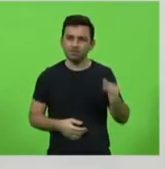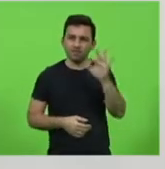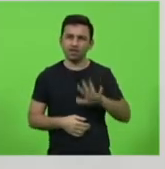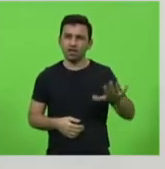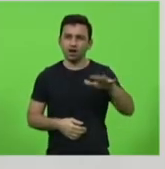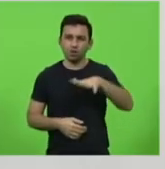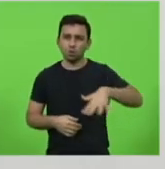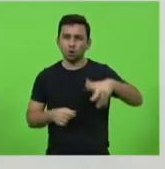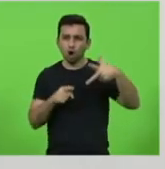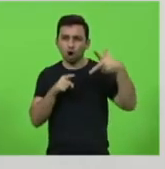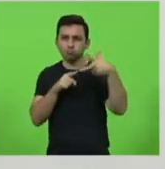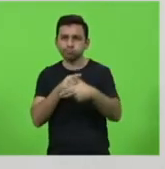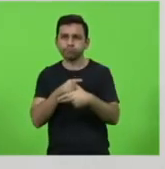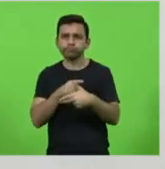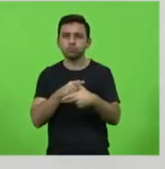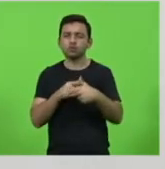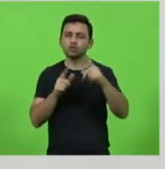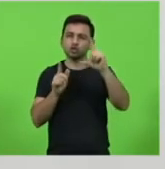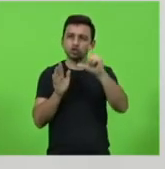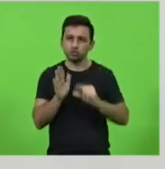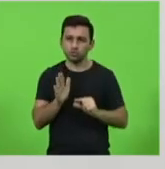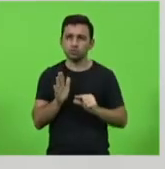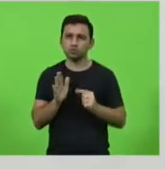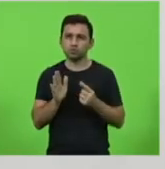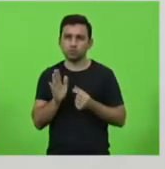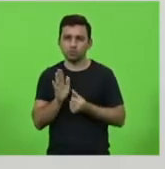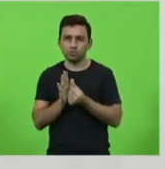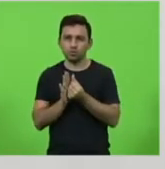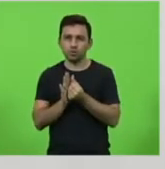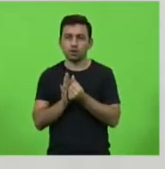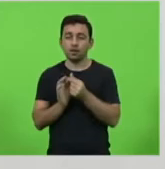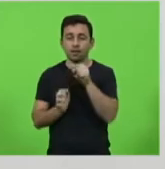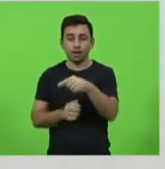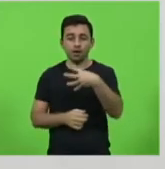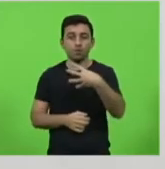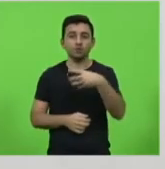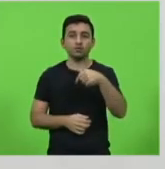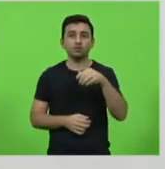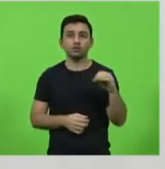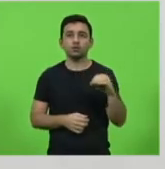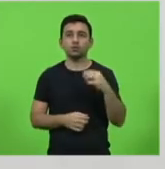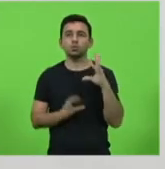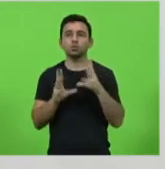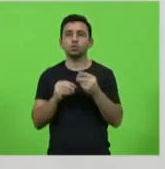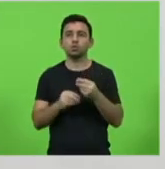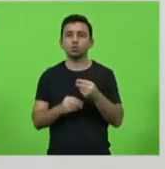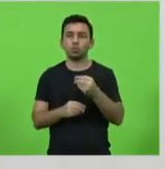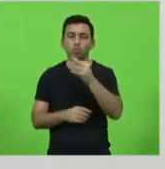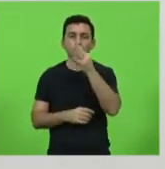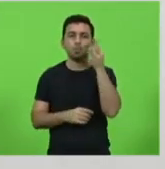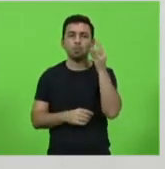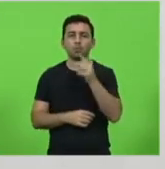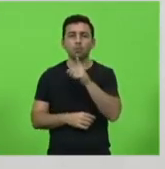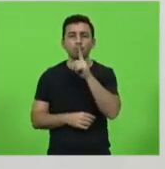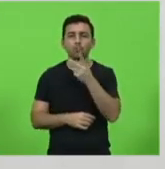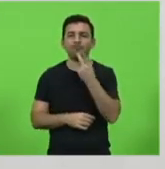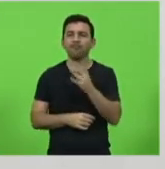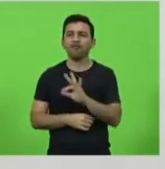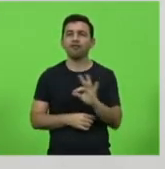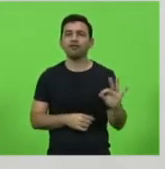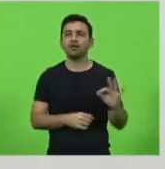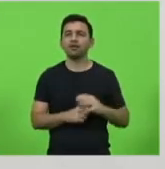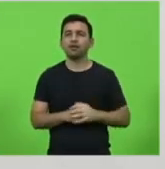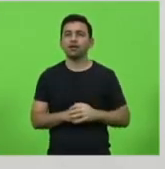diminuiu o orçamento da 470, todo mundo aqui, ó, pianinho, calado. Não vi um